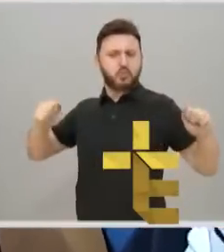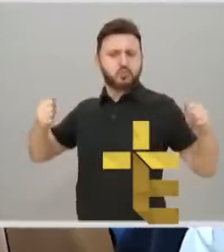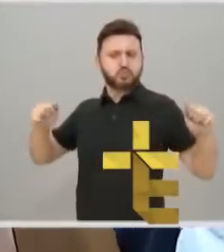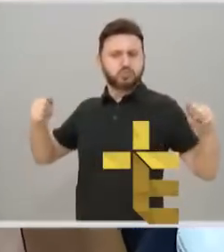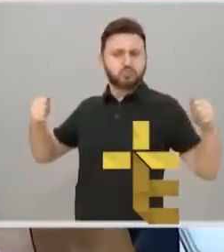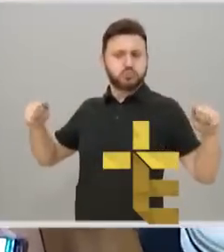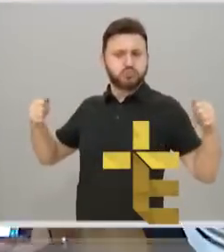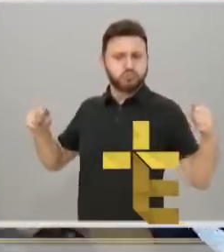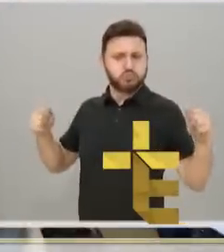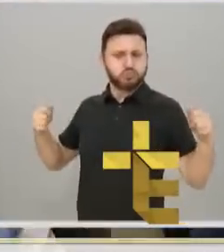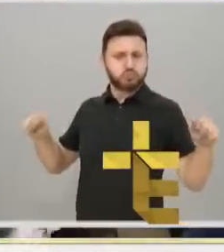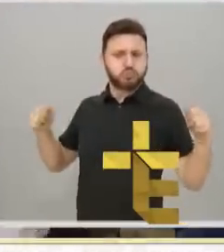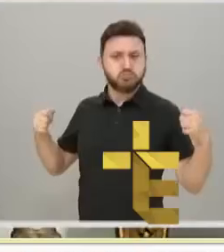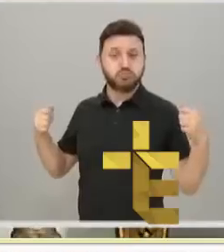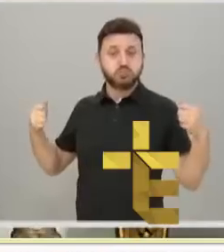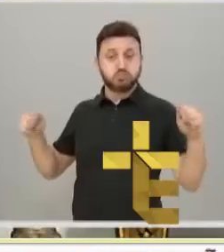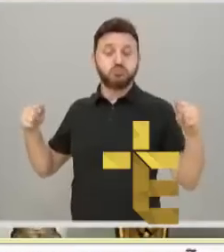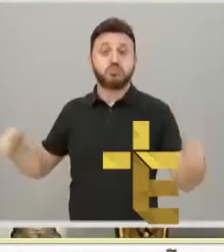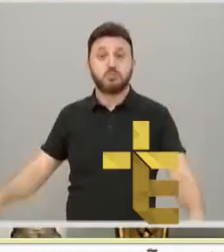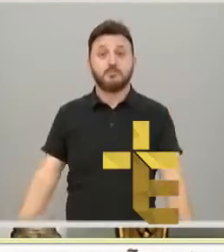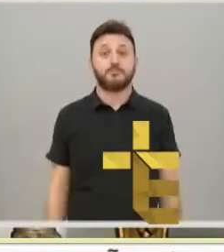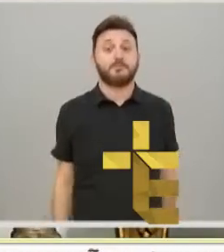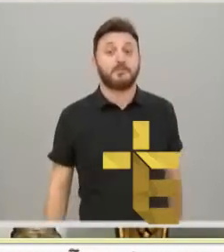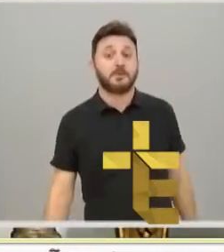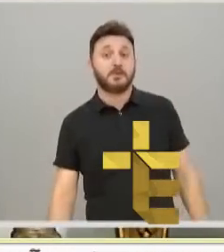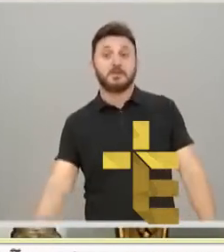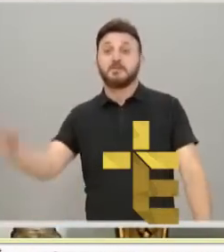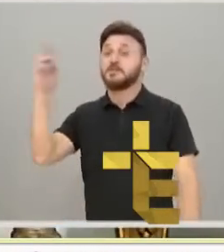o teu coração.